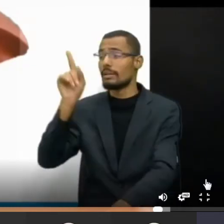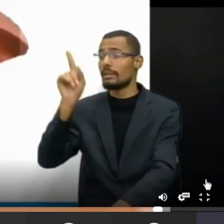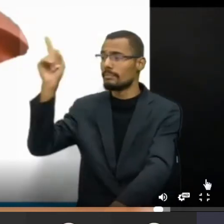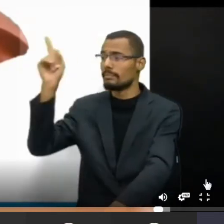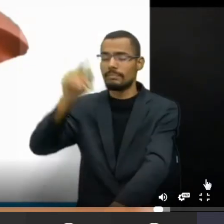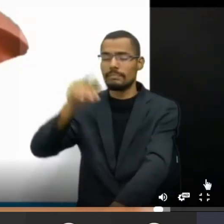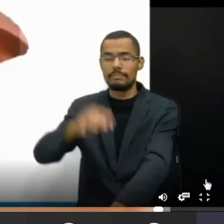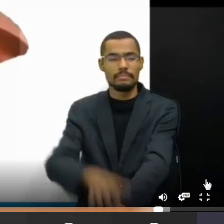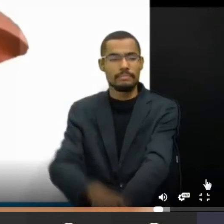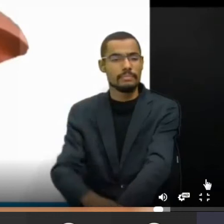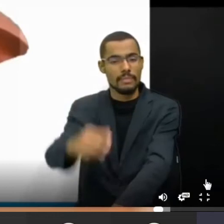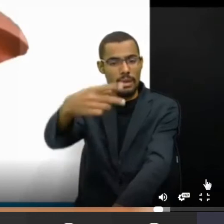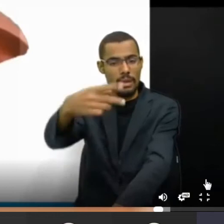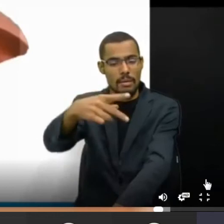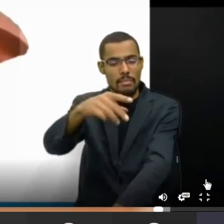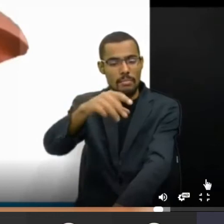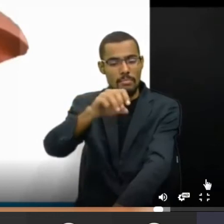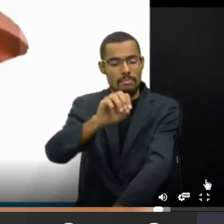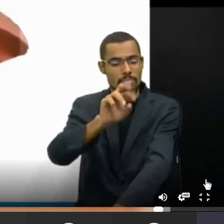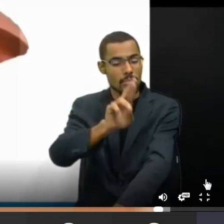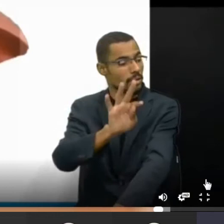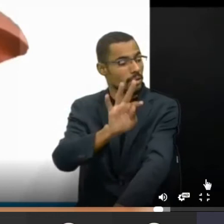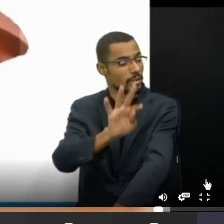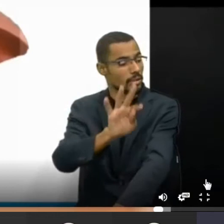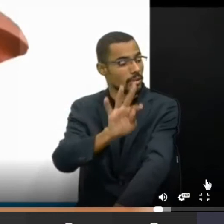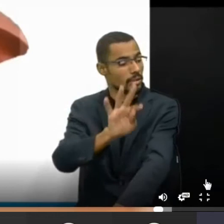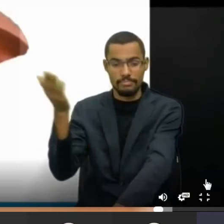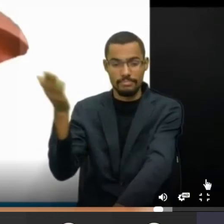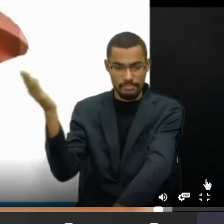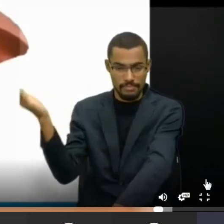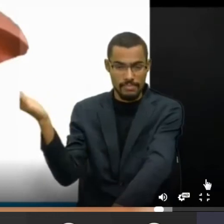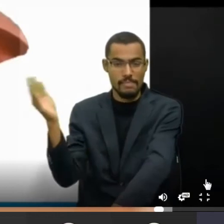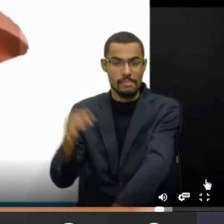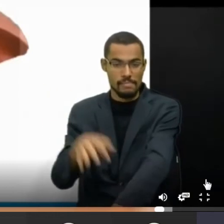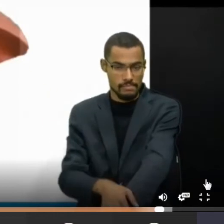de porta. Então, aqui eu tenho o